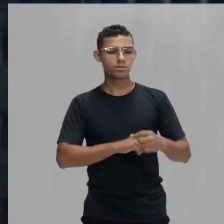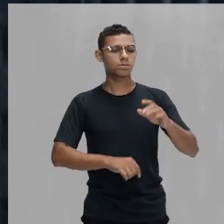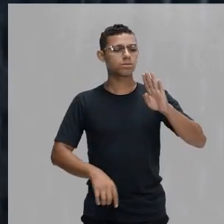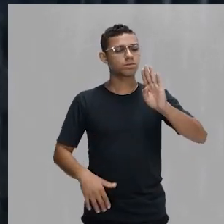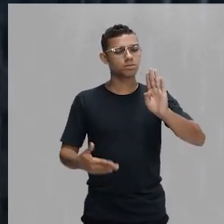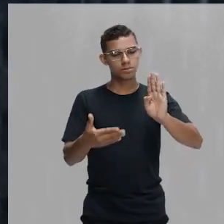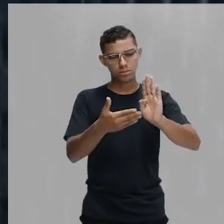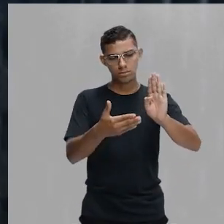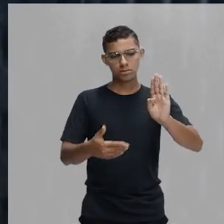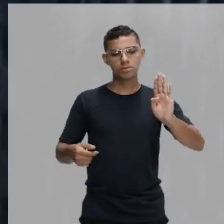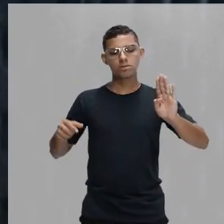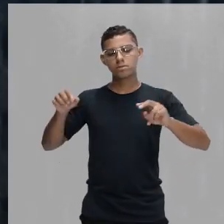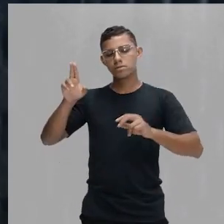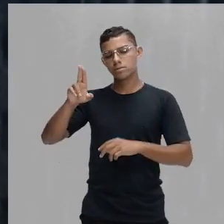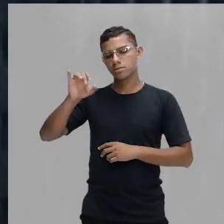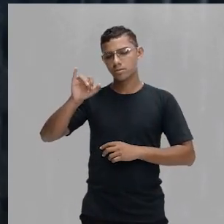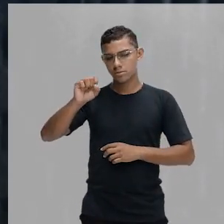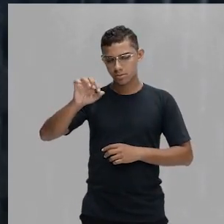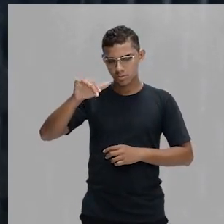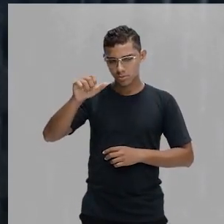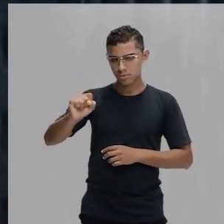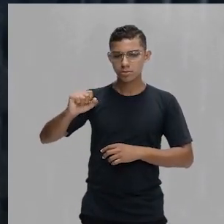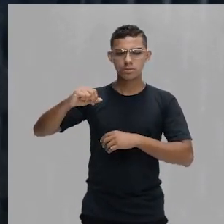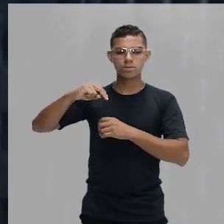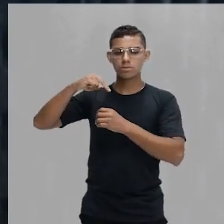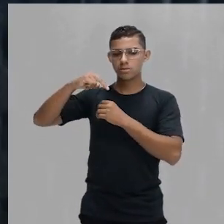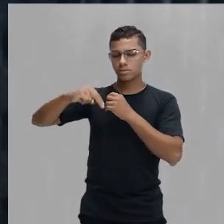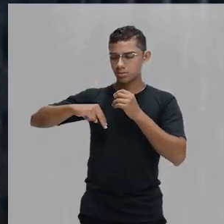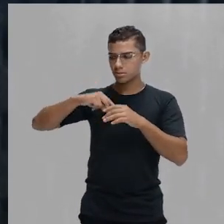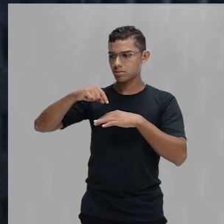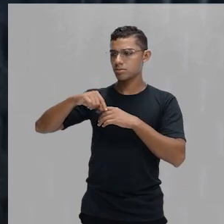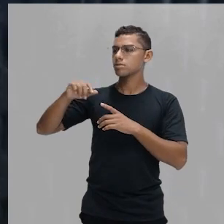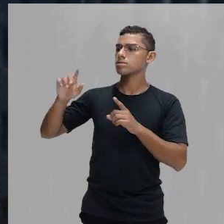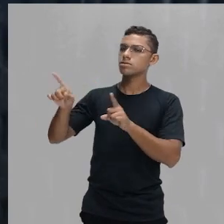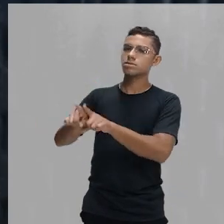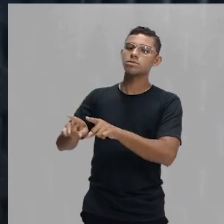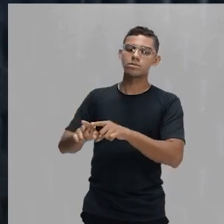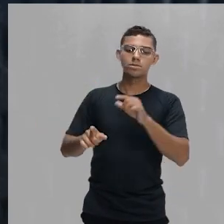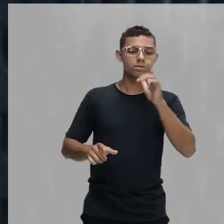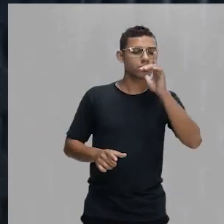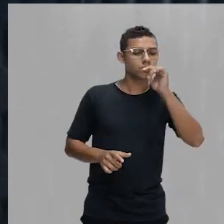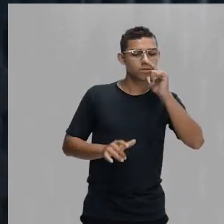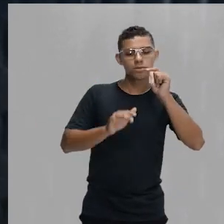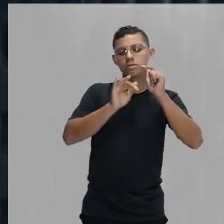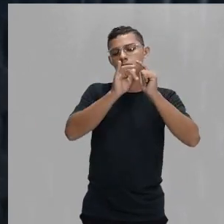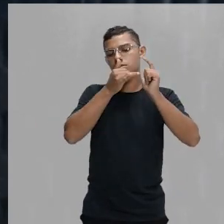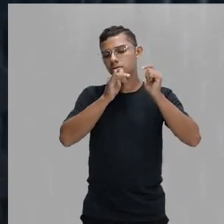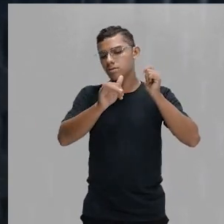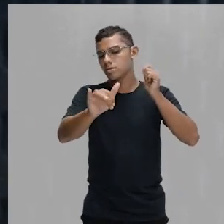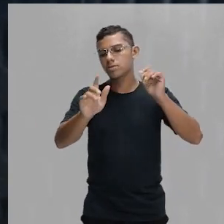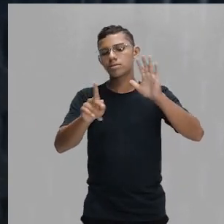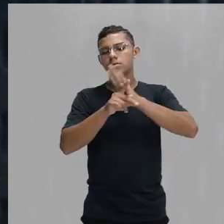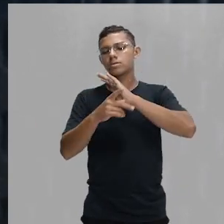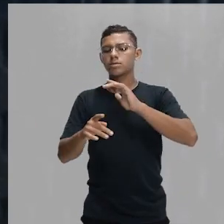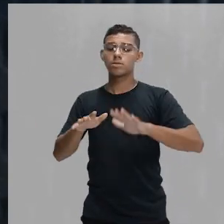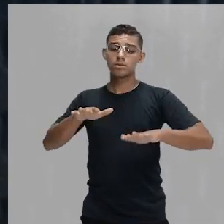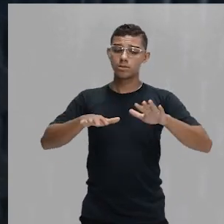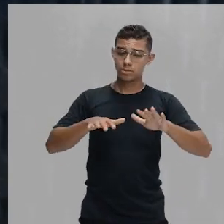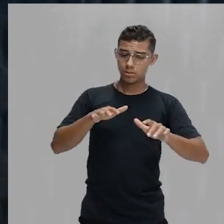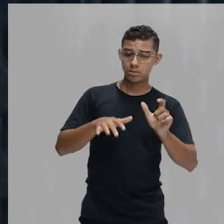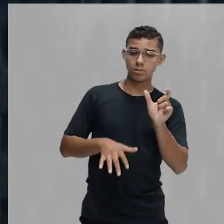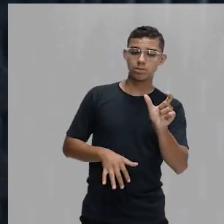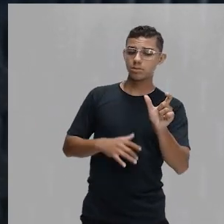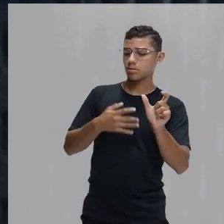caso da letra B, usinas nucleares e hidrelétricas. As usinas nucleares, elas até geram um pouco impacto